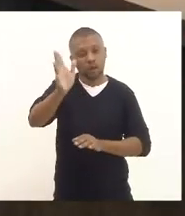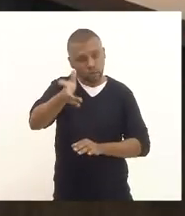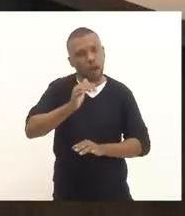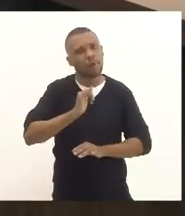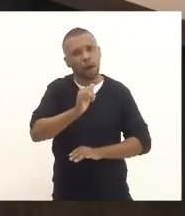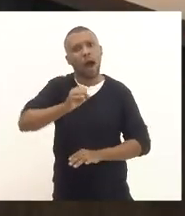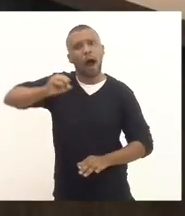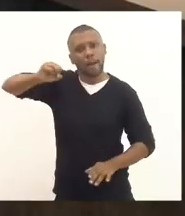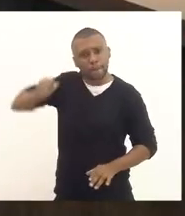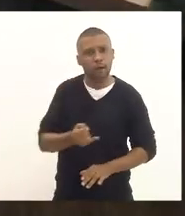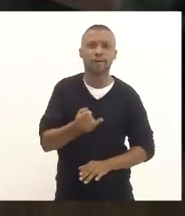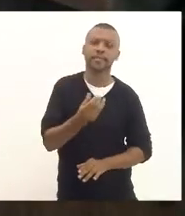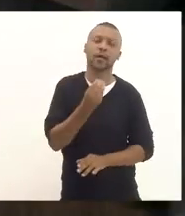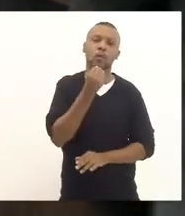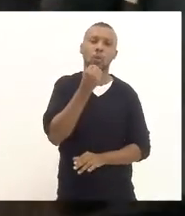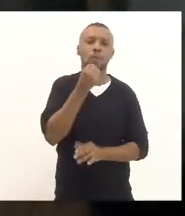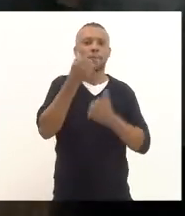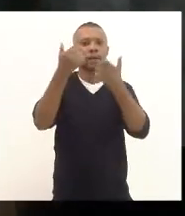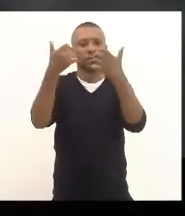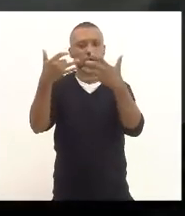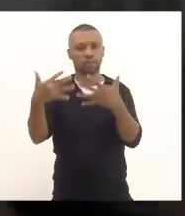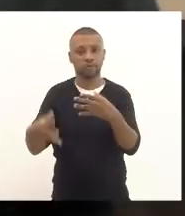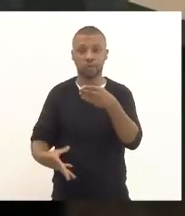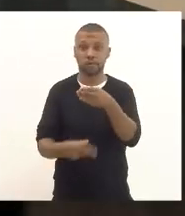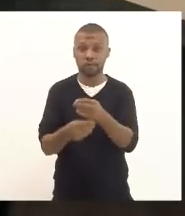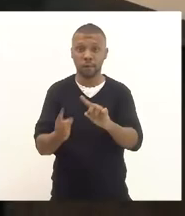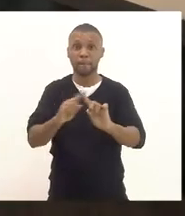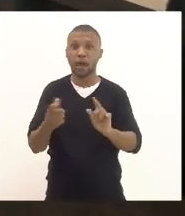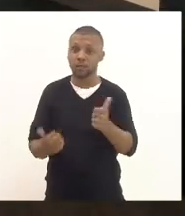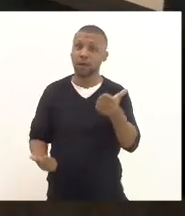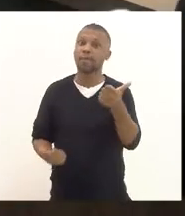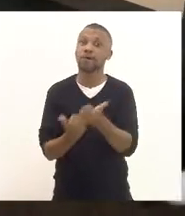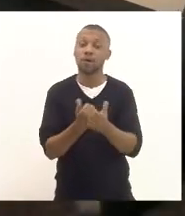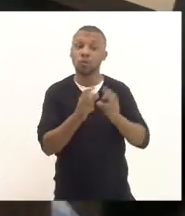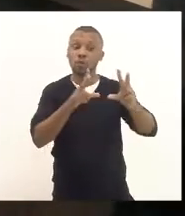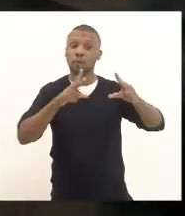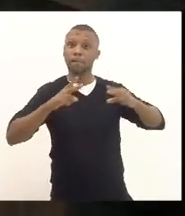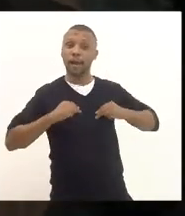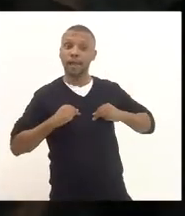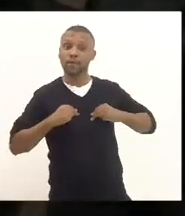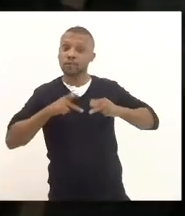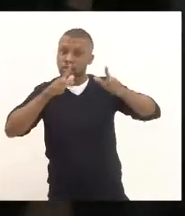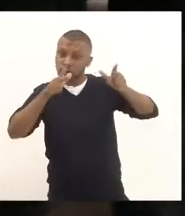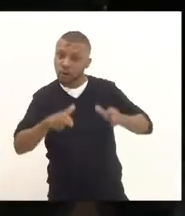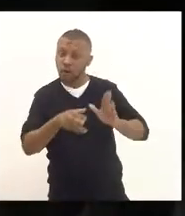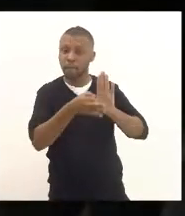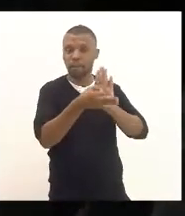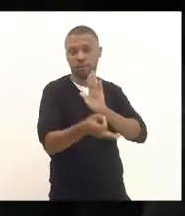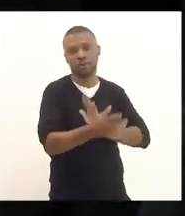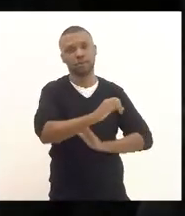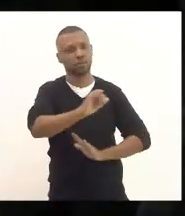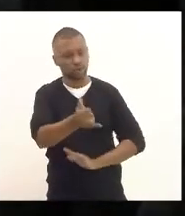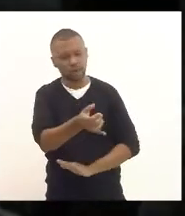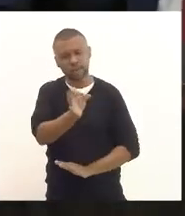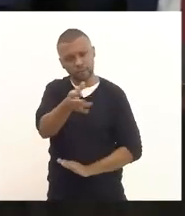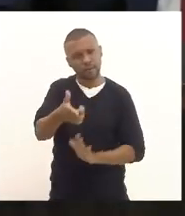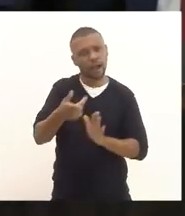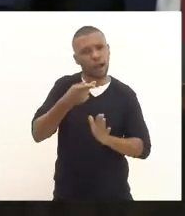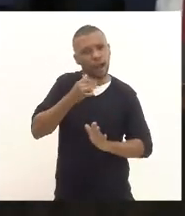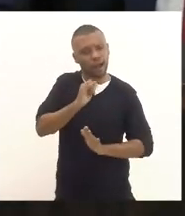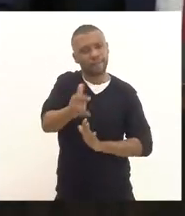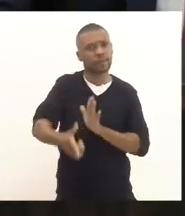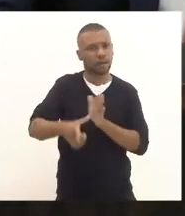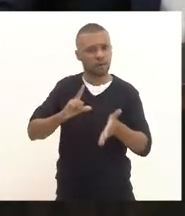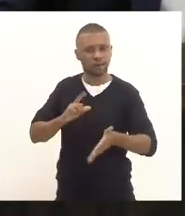aproveitei o ensejo produzir mas fui favorável numérico acompanhando o parecer da ccj pela